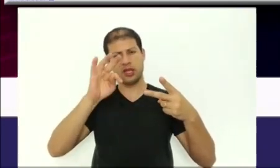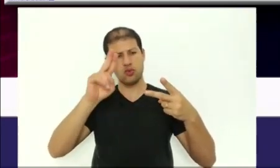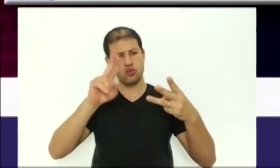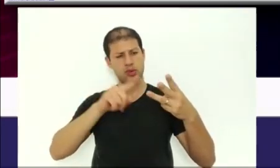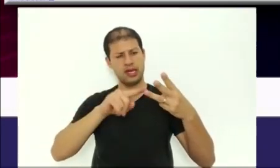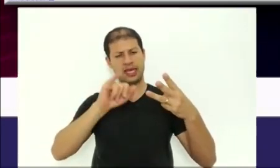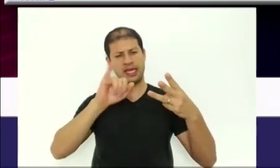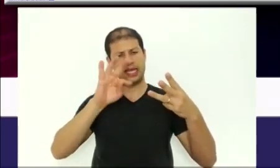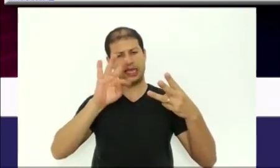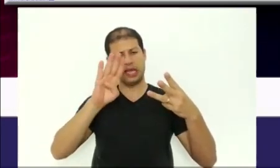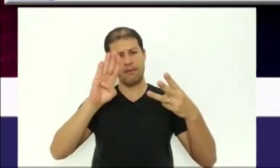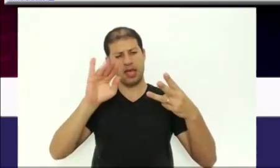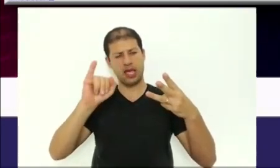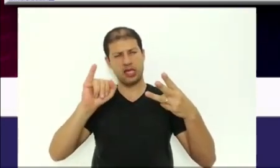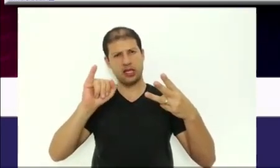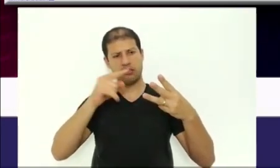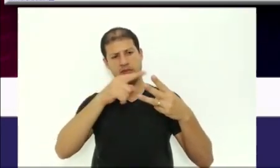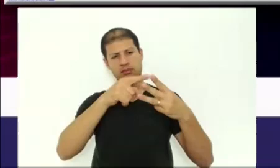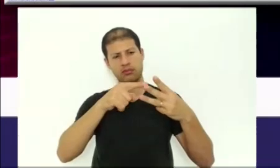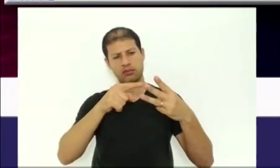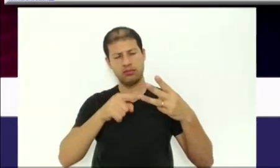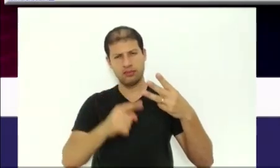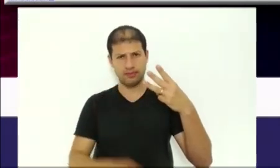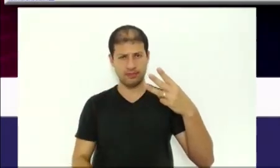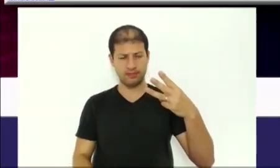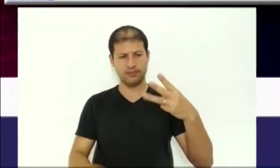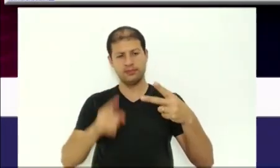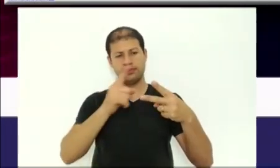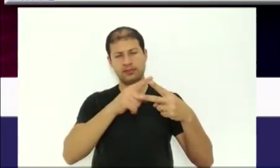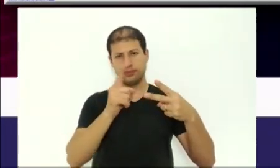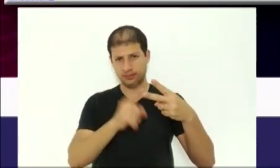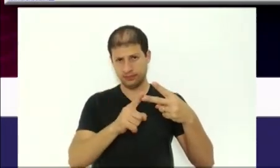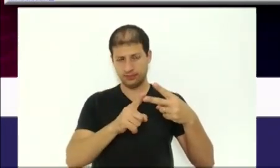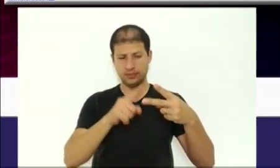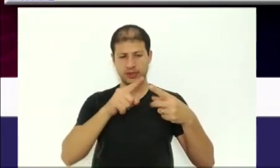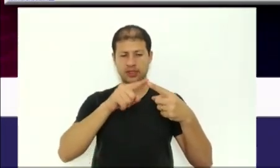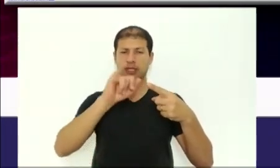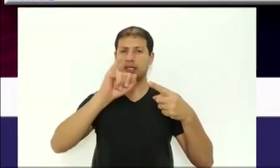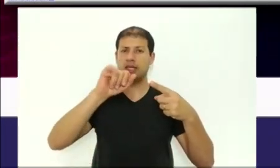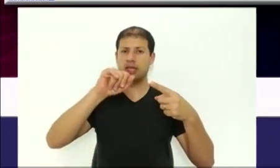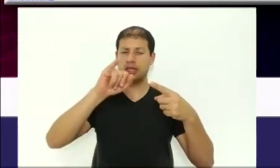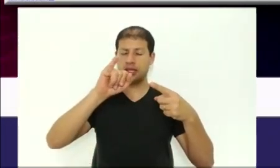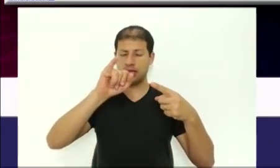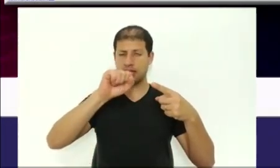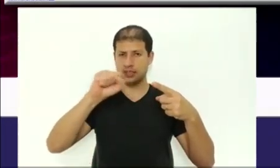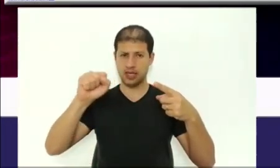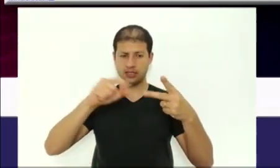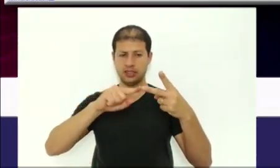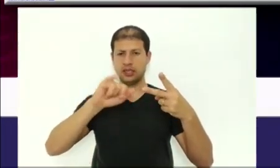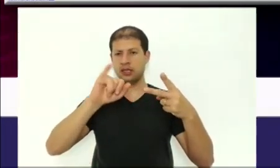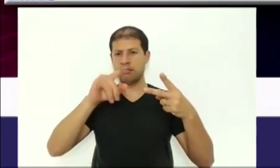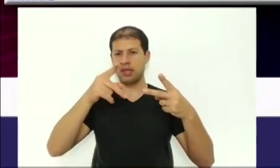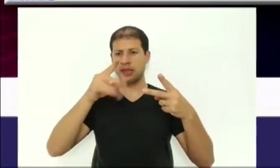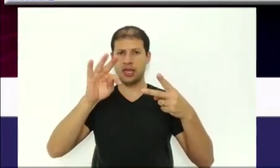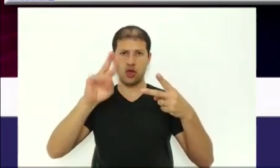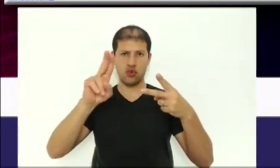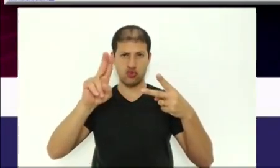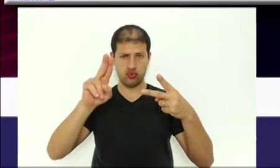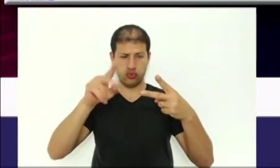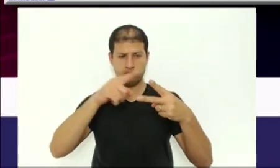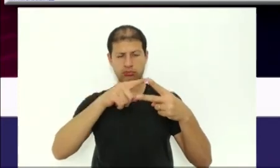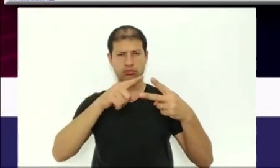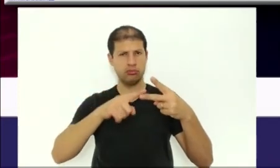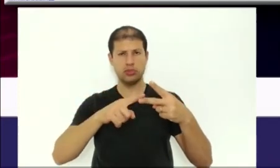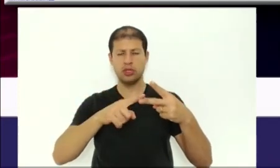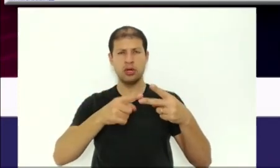né? Os dois primeiros, ISS e o IPTU, eles têm um benefício direto